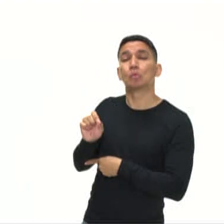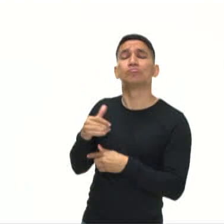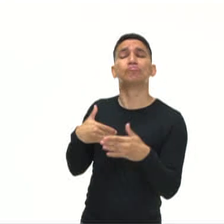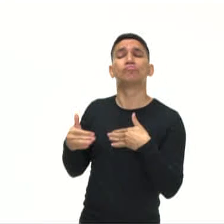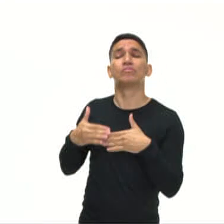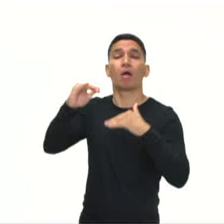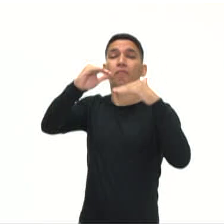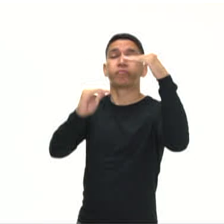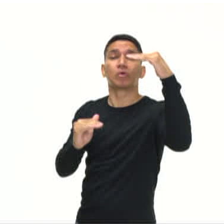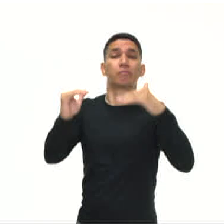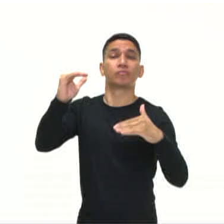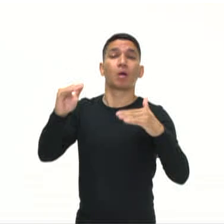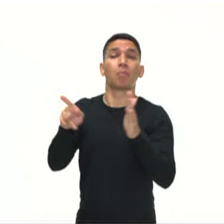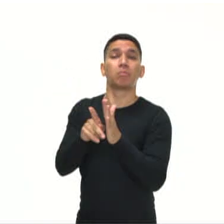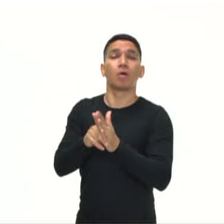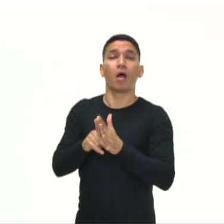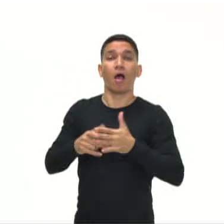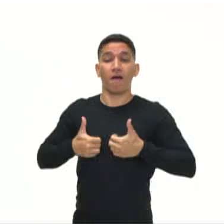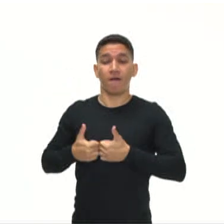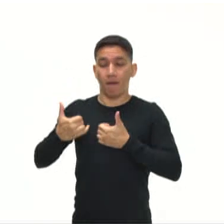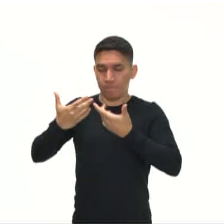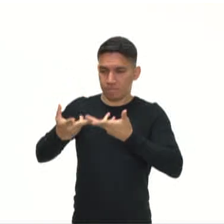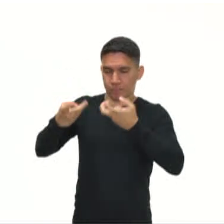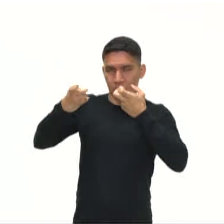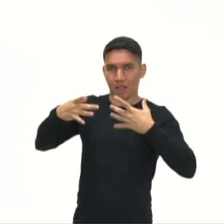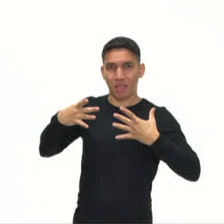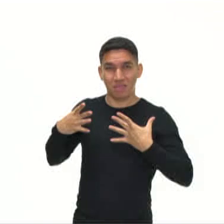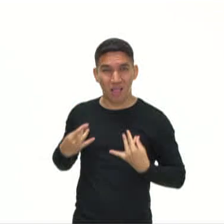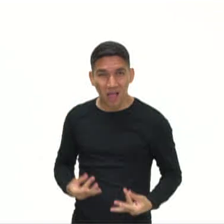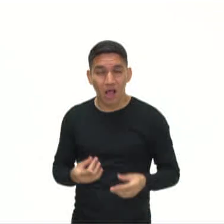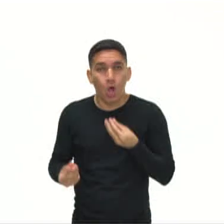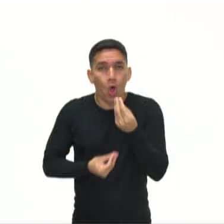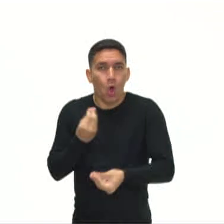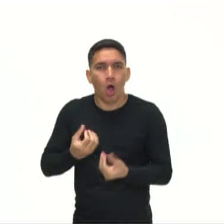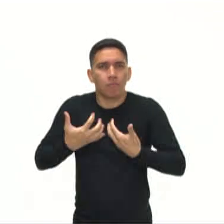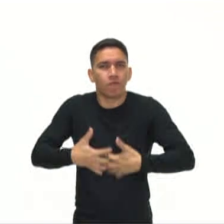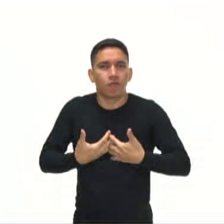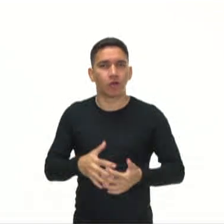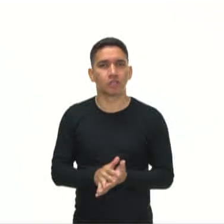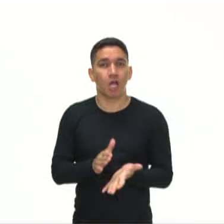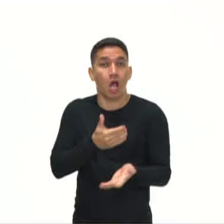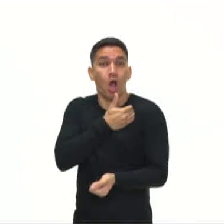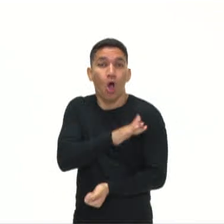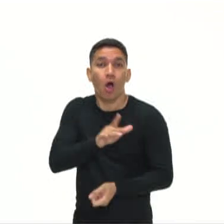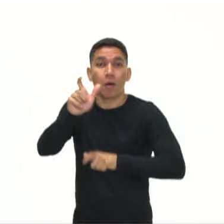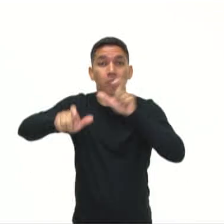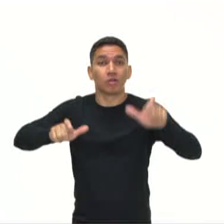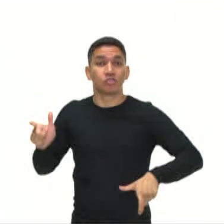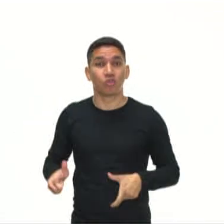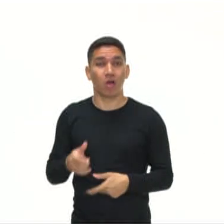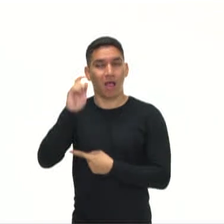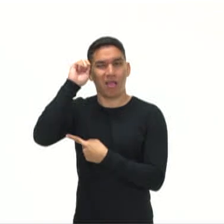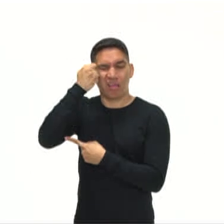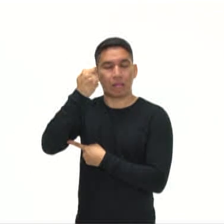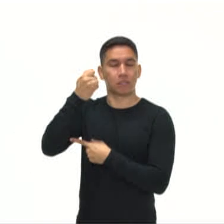de semelhança física com o espanhol, e a discriminação contra os povos originários e negros era